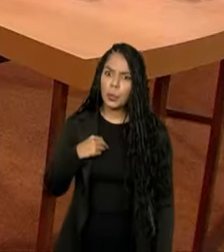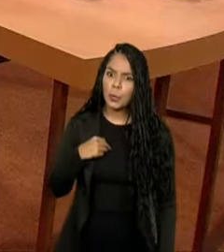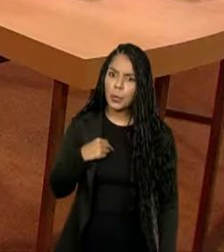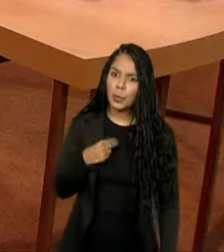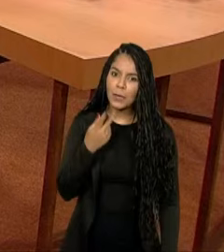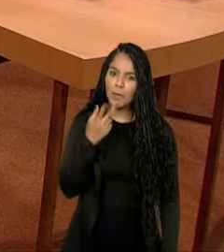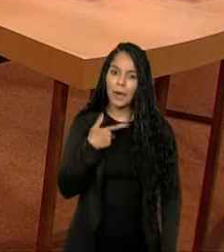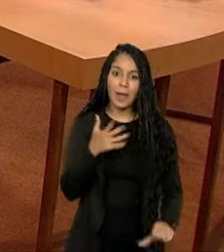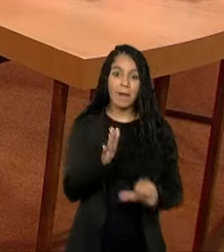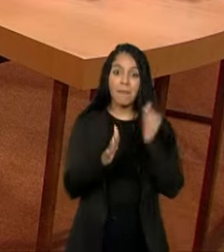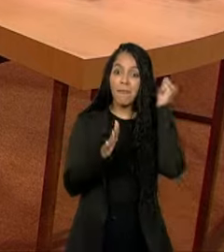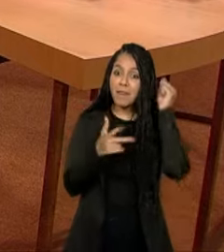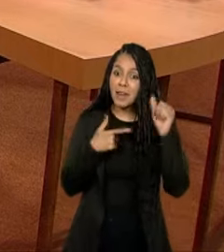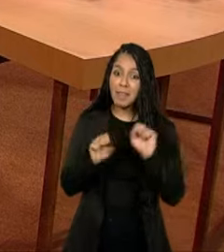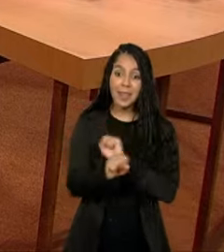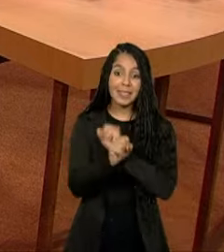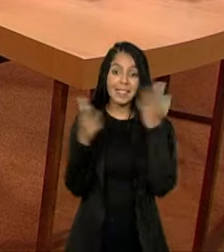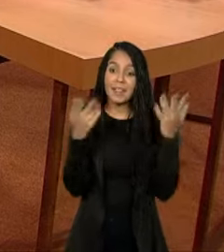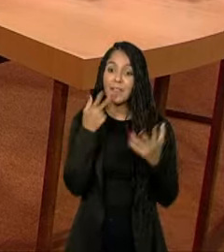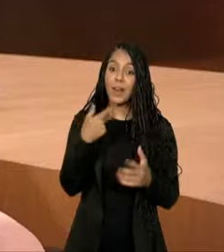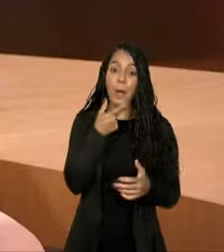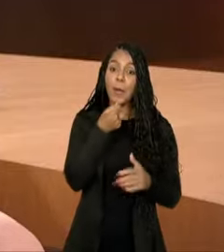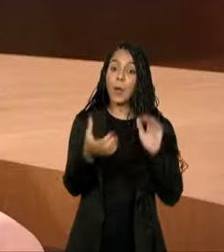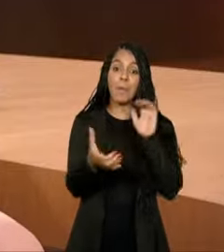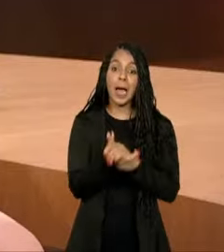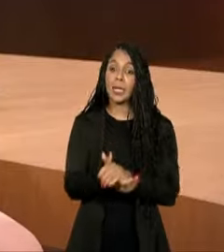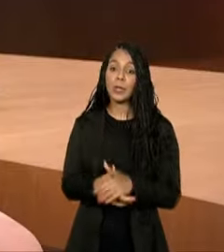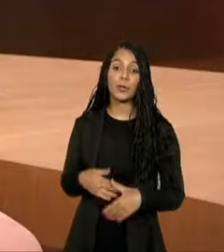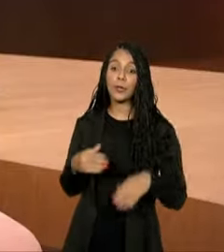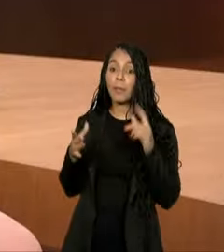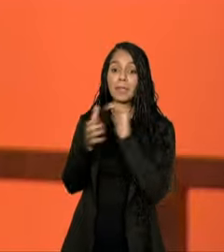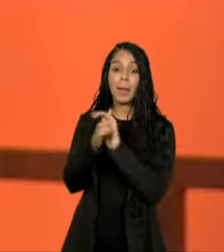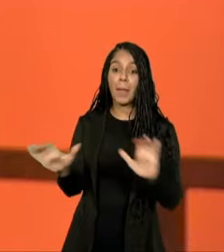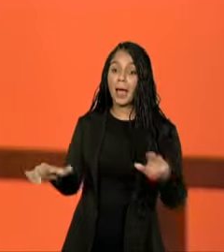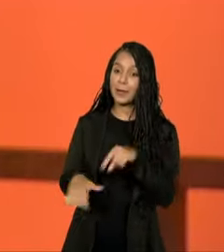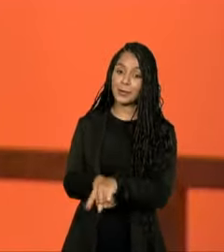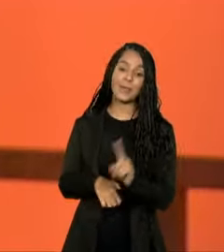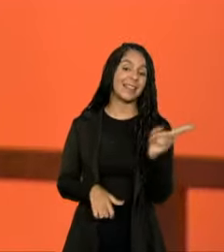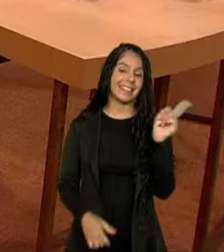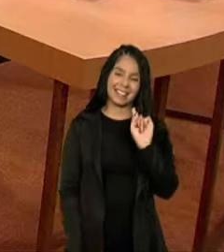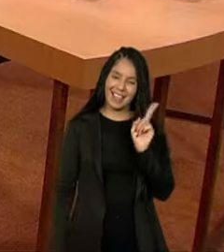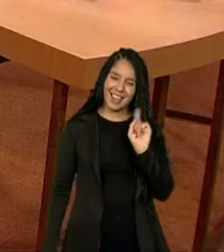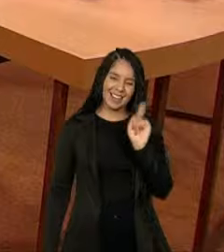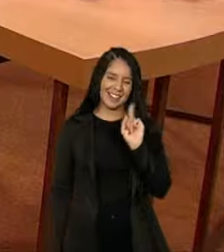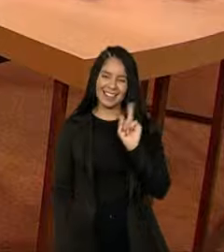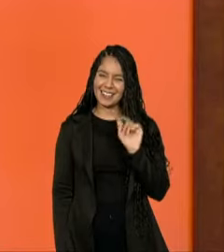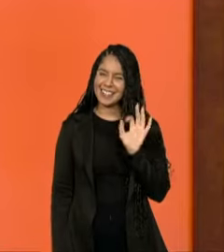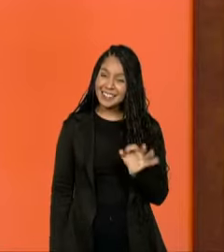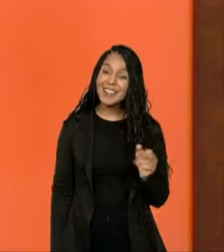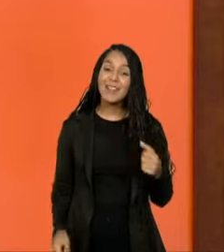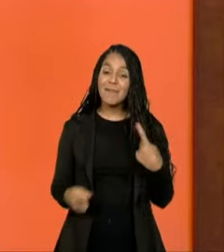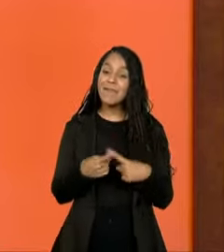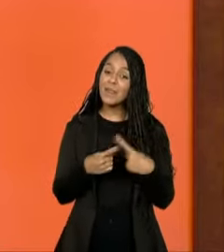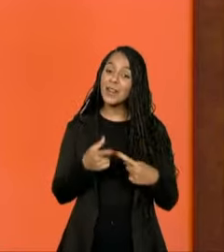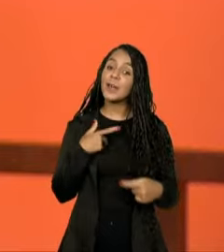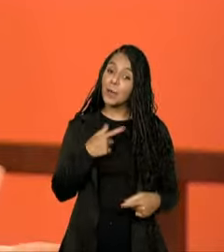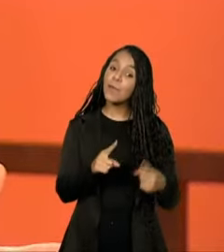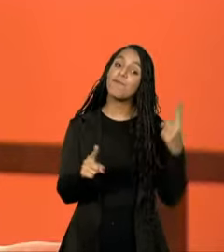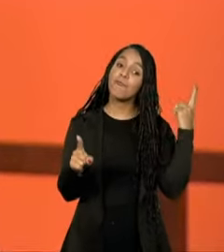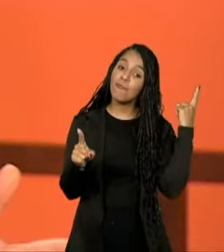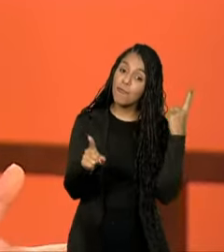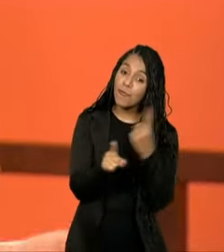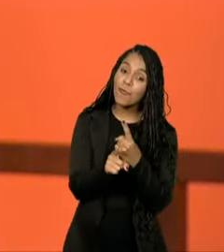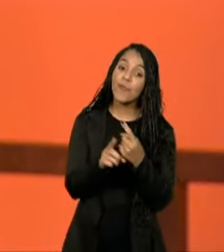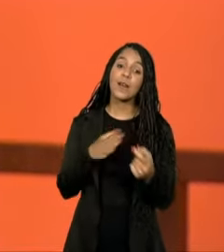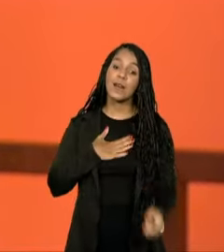mão aqui, não sei se censura, quer dizer pro meu marido que eu estou, não quero mais saber de vocês. Vocês estão me divorciando dessa carreira, né? Porque eu reencontrei o